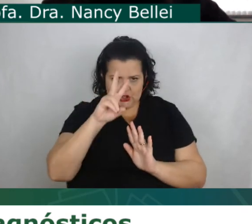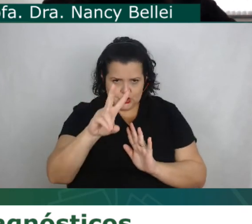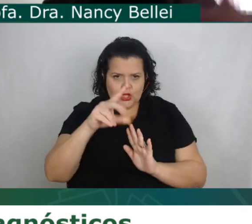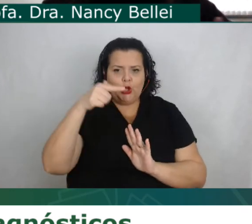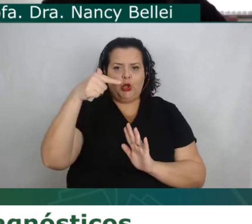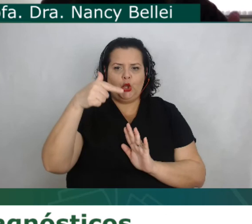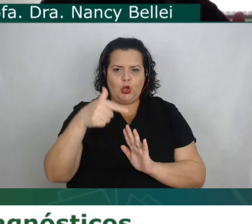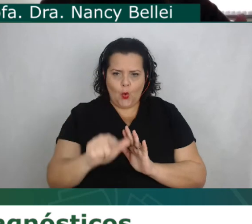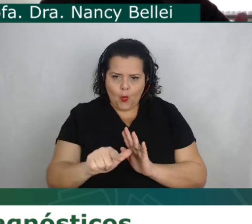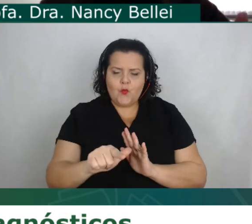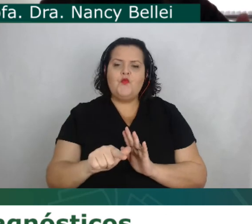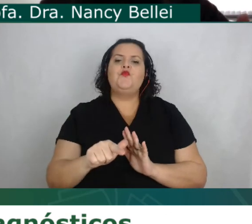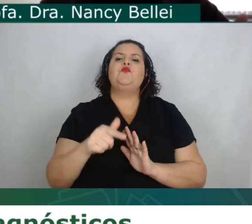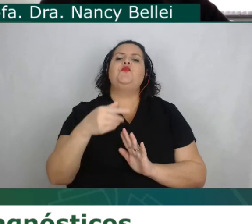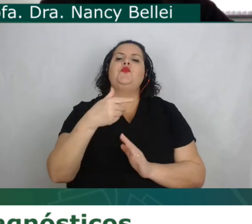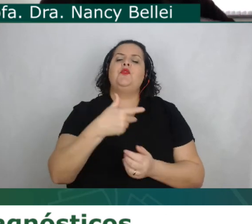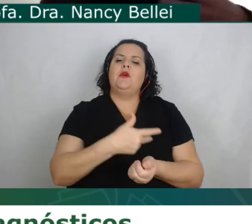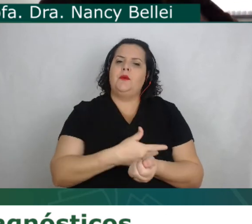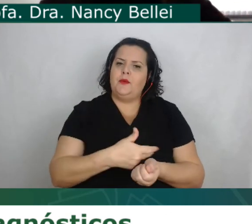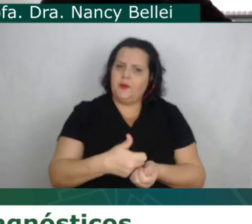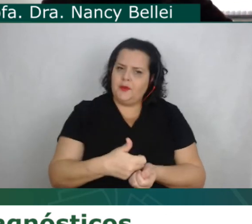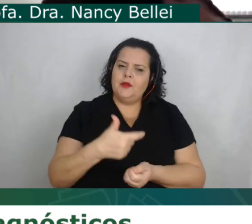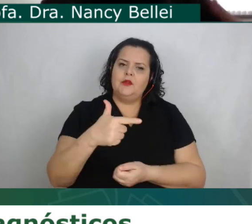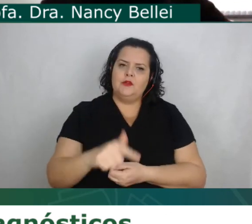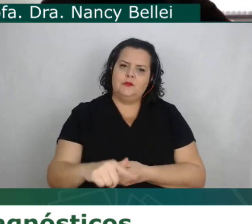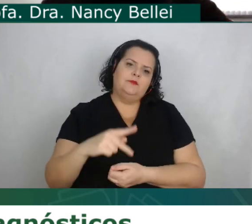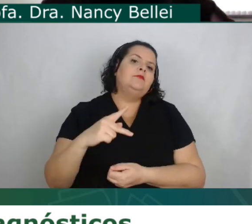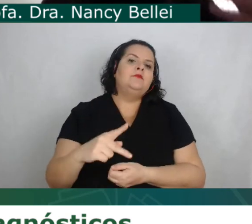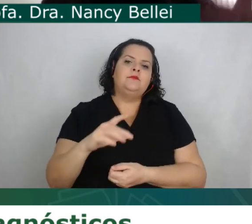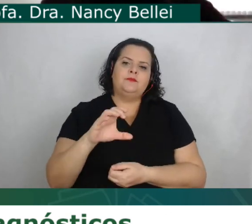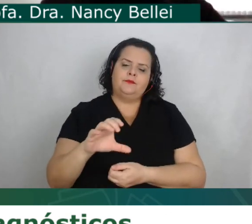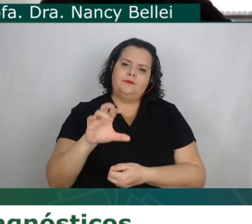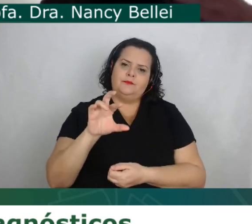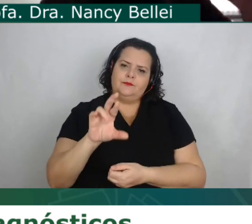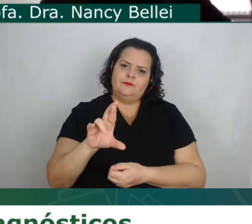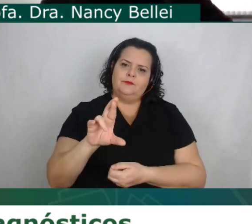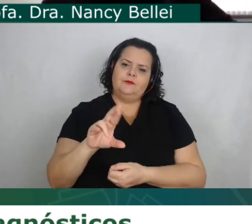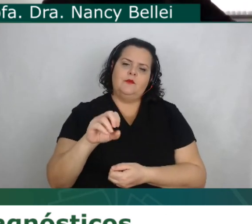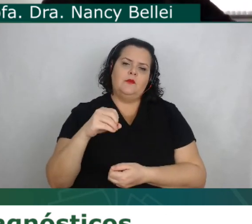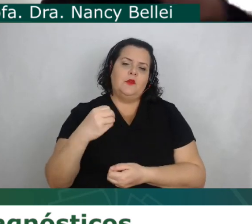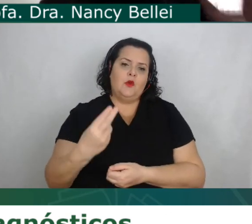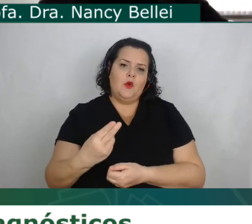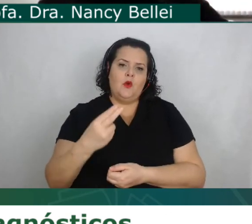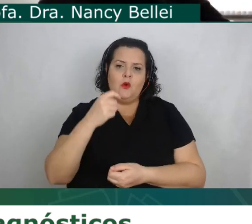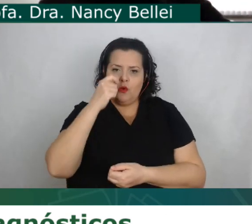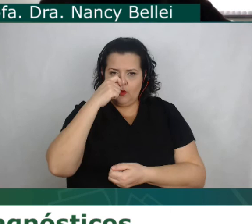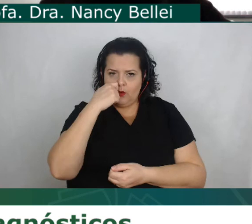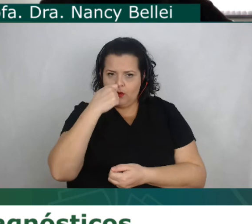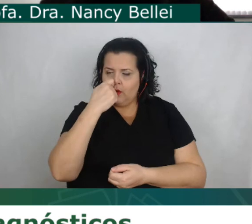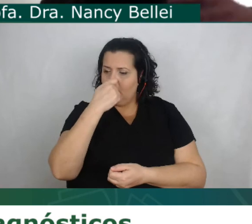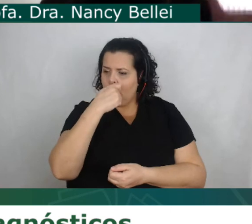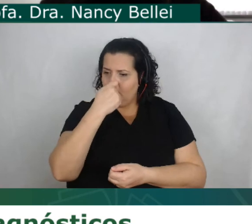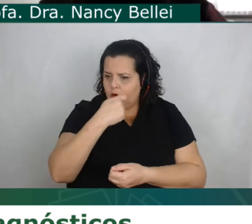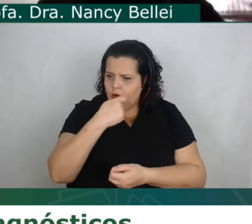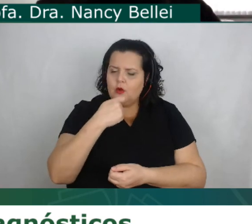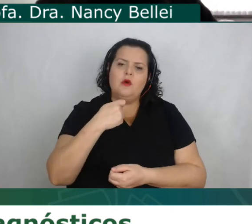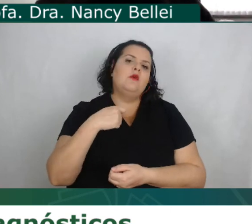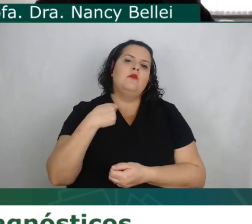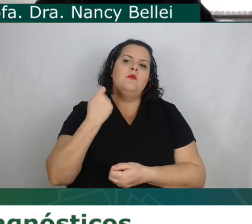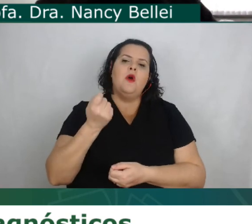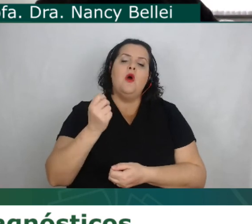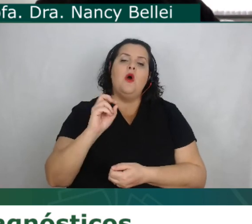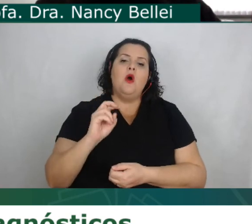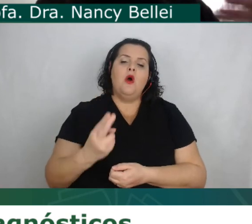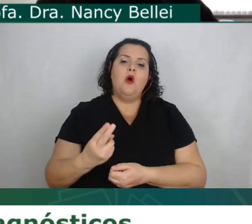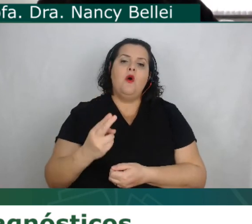viral e fazer novo PCR, ou fazer no escarro, ou fazer no aspirado traqueal, ou fazer